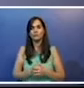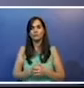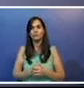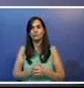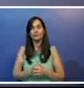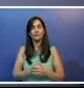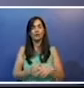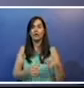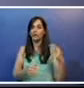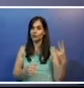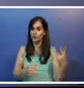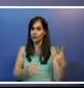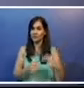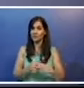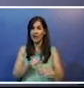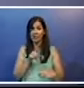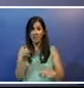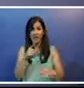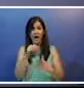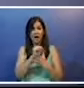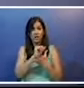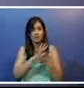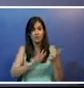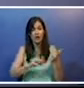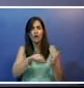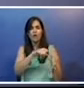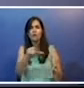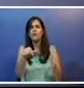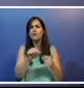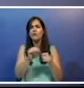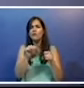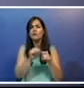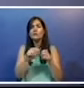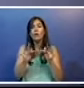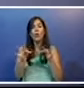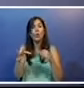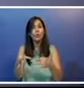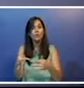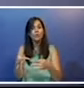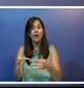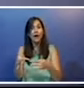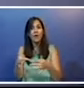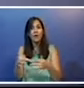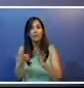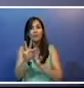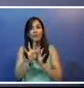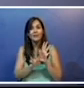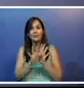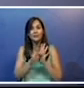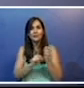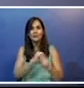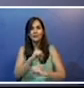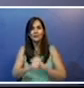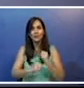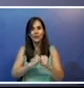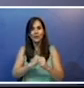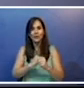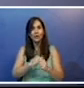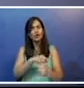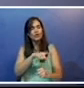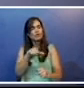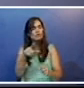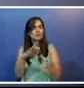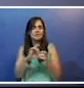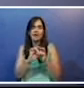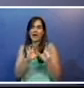2. Segundo, nessa atividade você produzirá seu último texto do ano e estará livre para